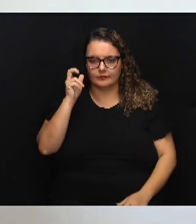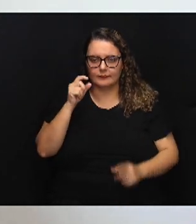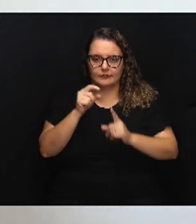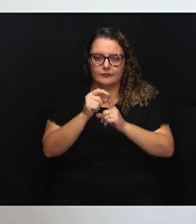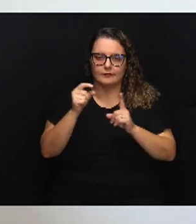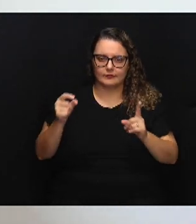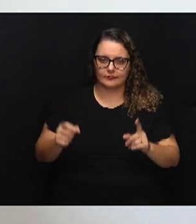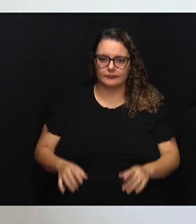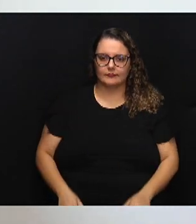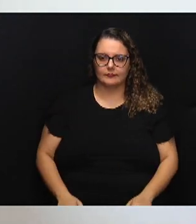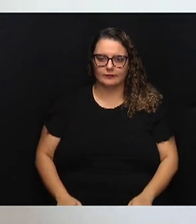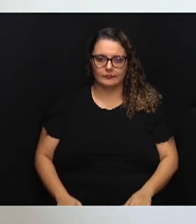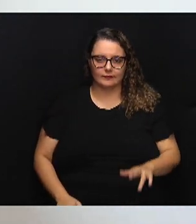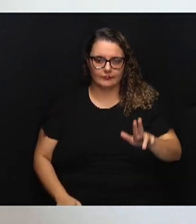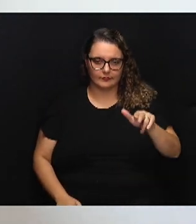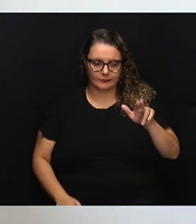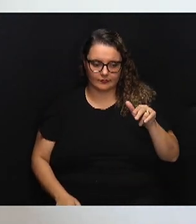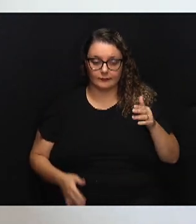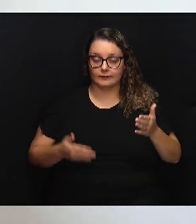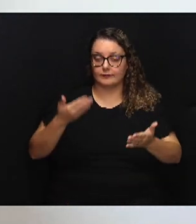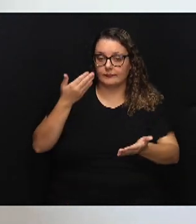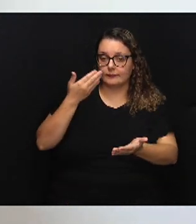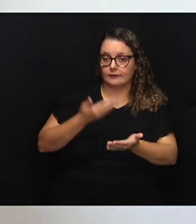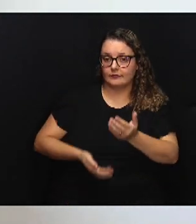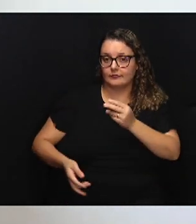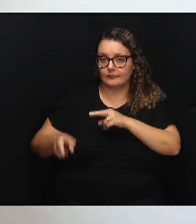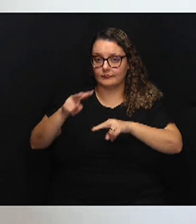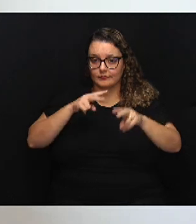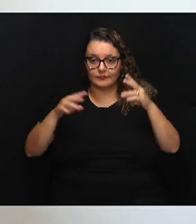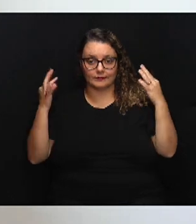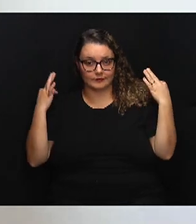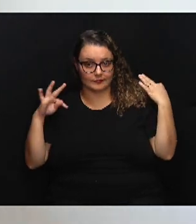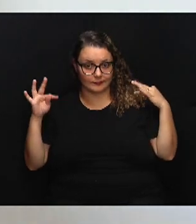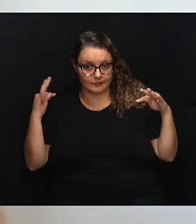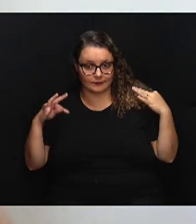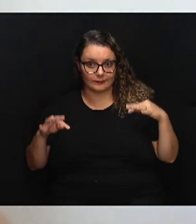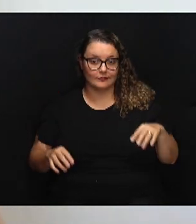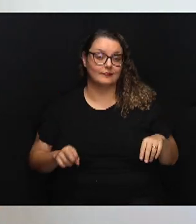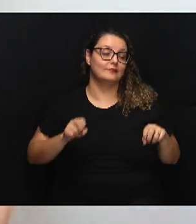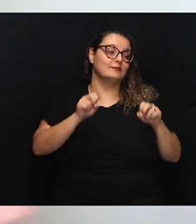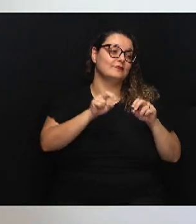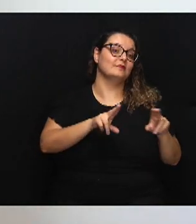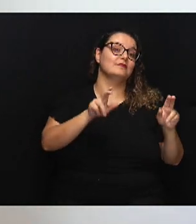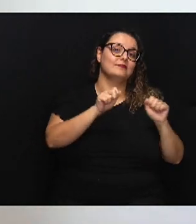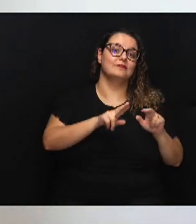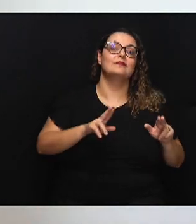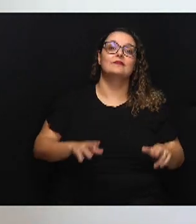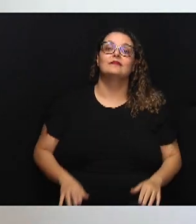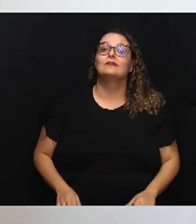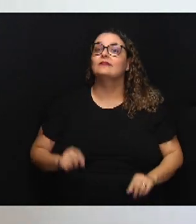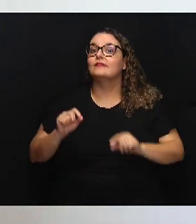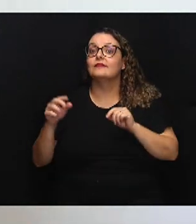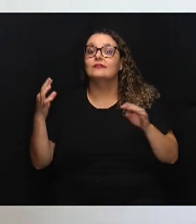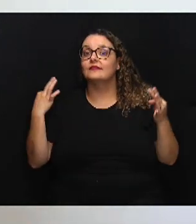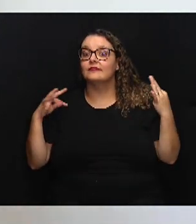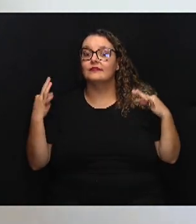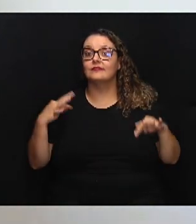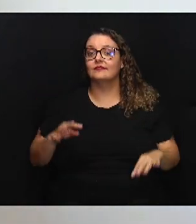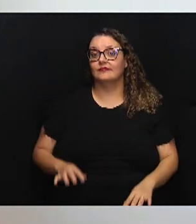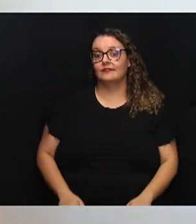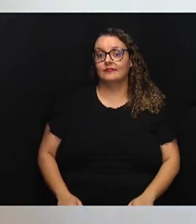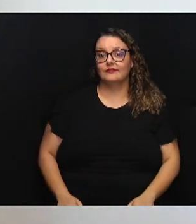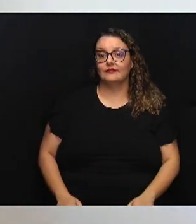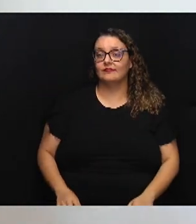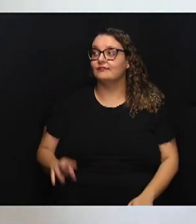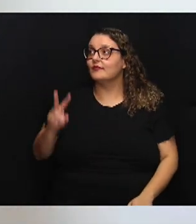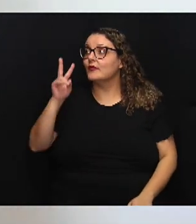que é assim, que você nunca perca o olhar de turista, porque qual é Uau! o turista? É ver